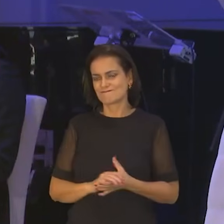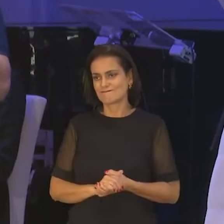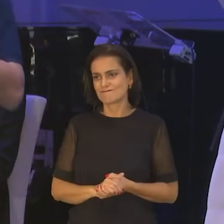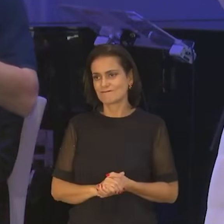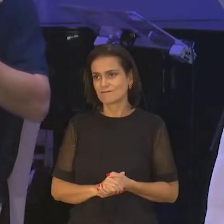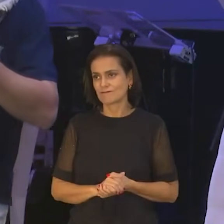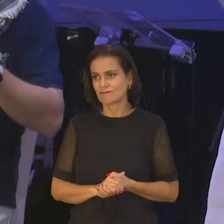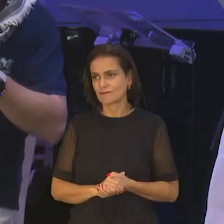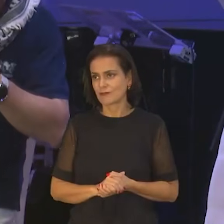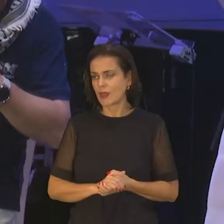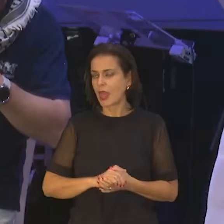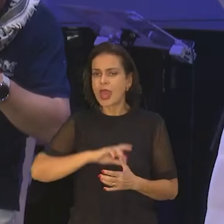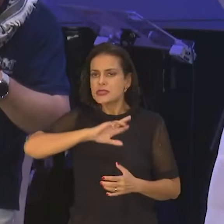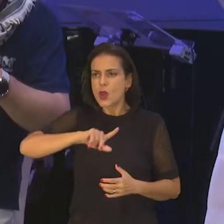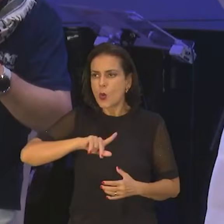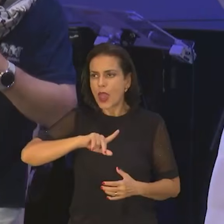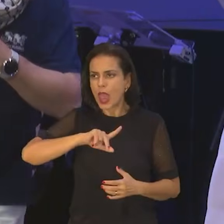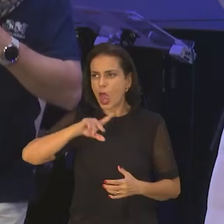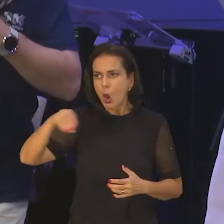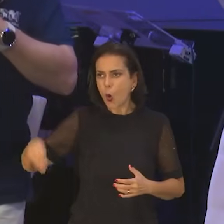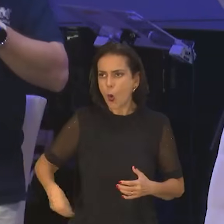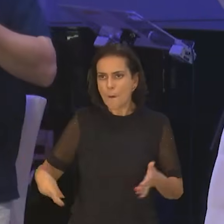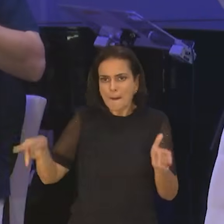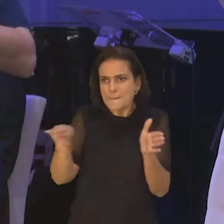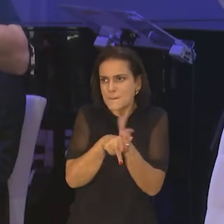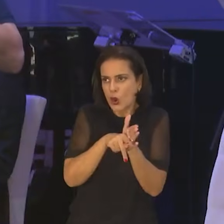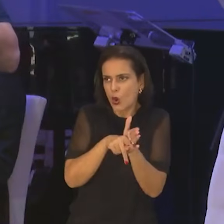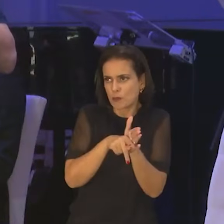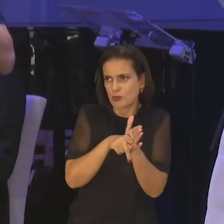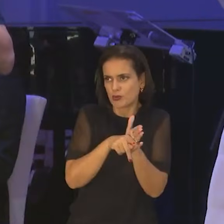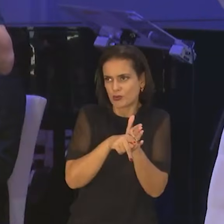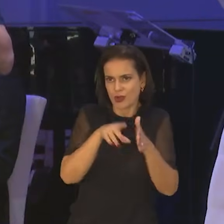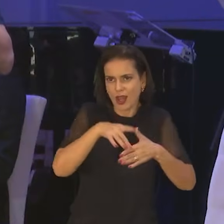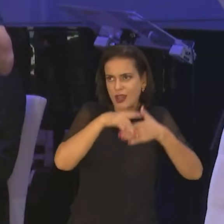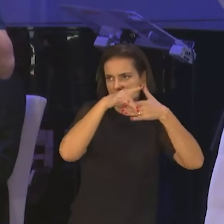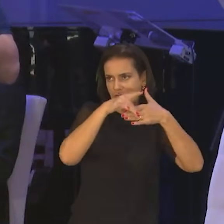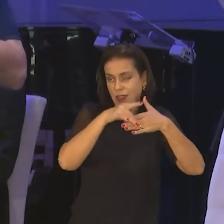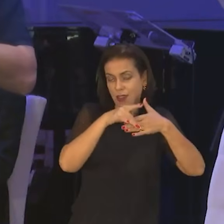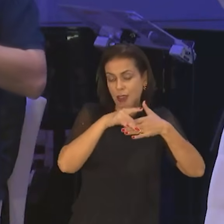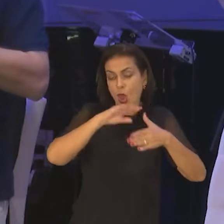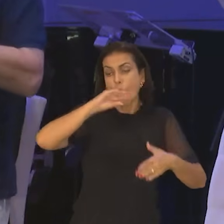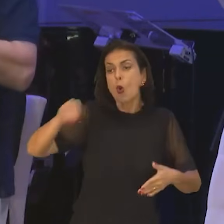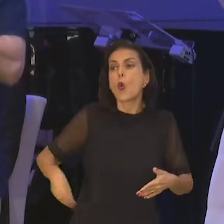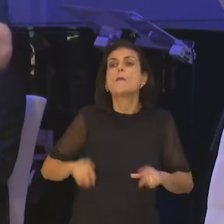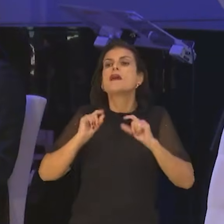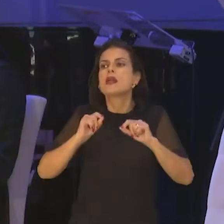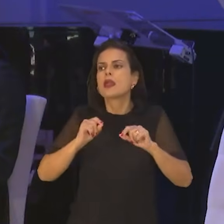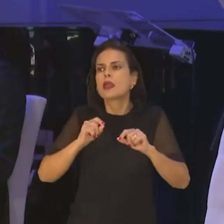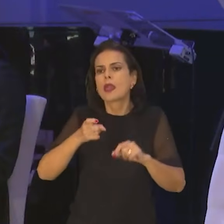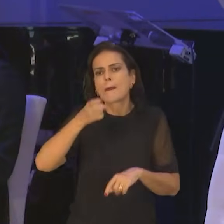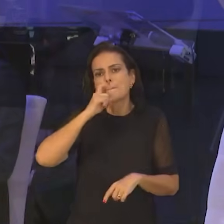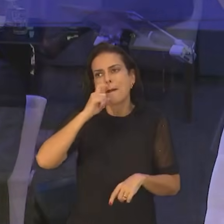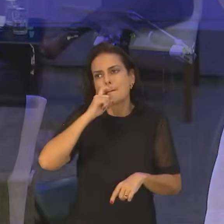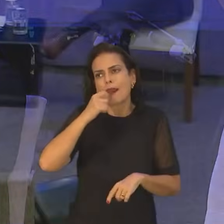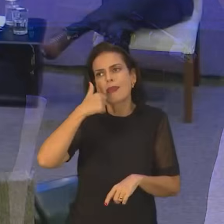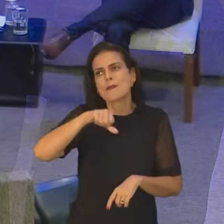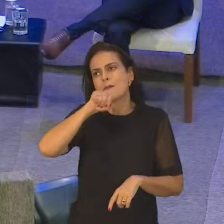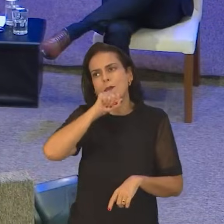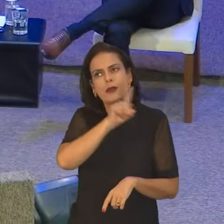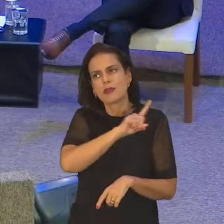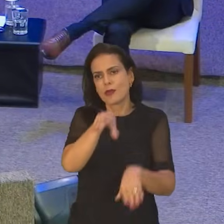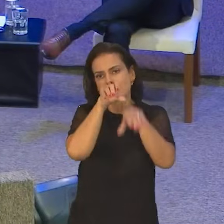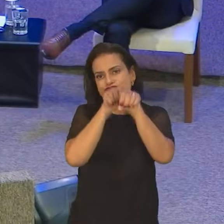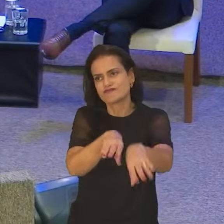Não era a culpa dos líderes que morreram, era a culpa dos pais que não ensinavam os filhos. O que disse o apóstolo Paulo